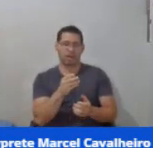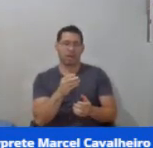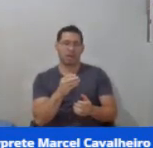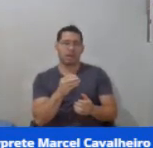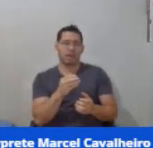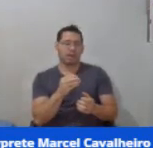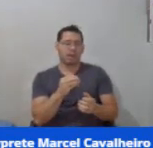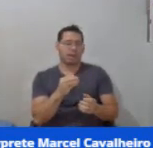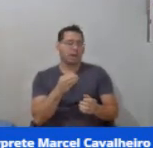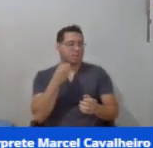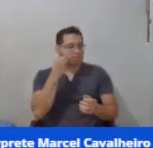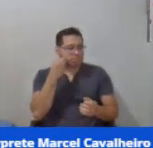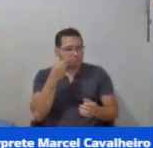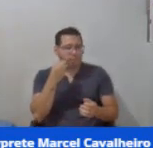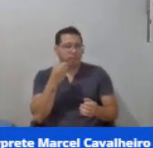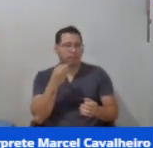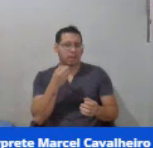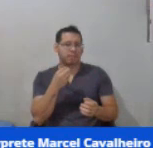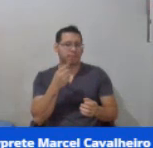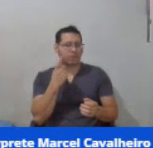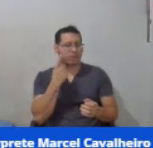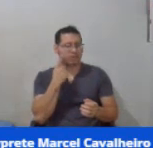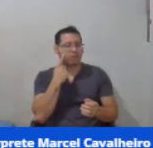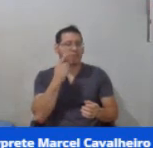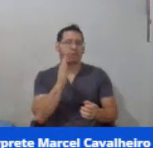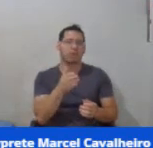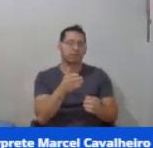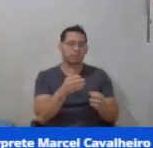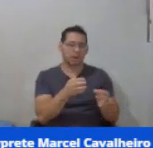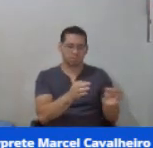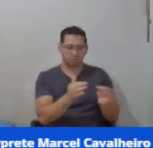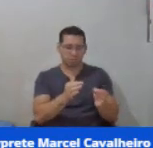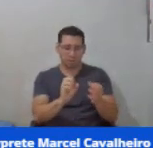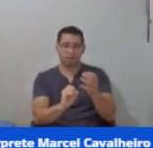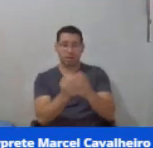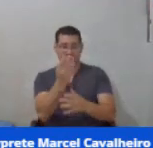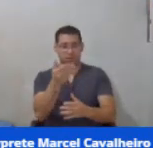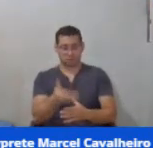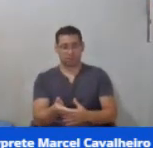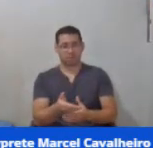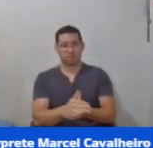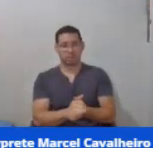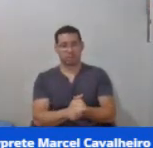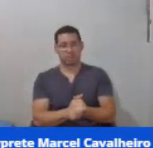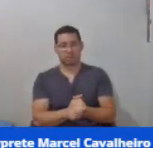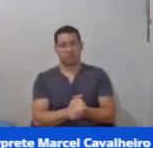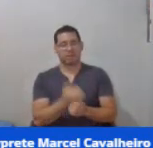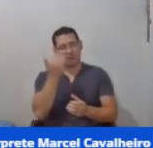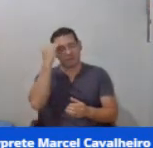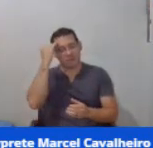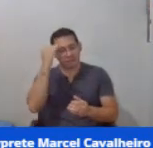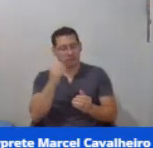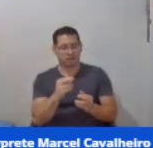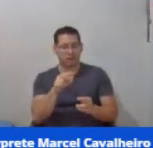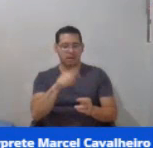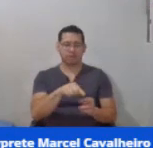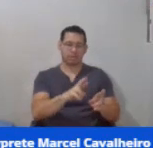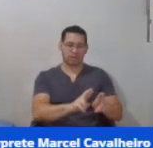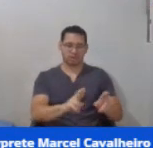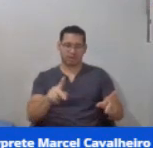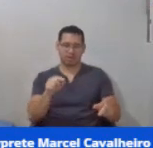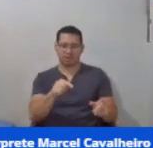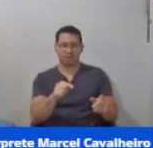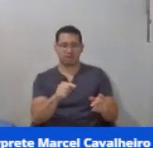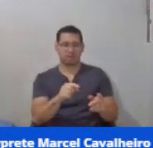itens entende bem essas nuances, né, que diferenciam uma questão desse conceito